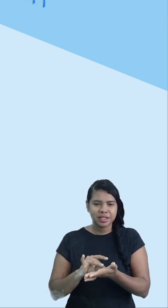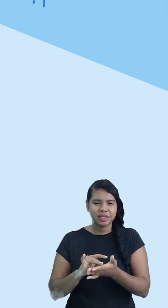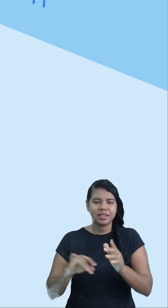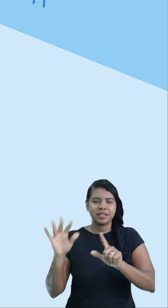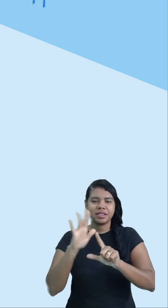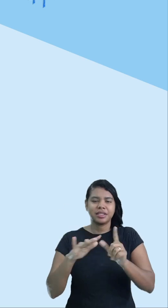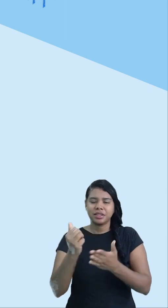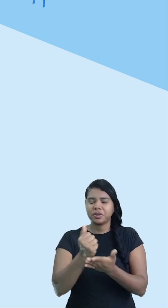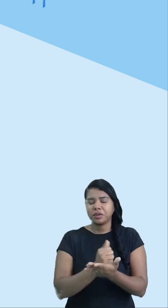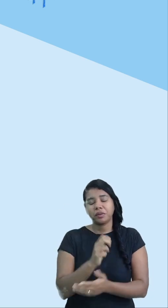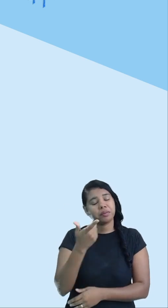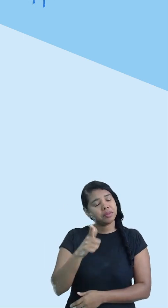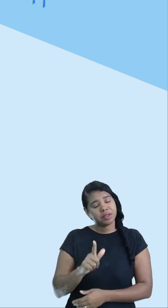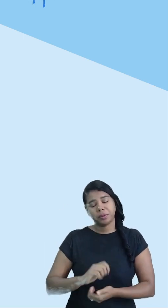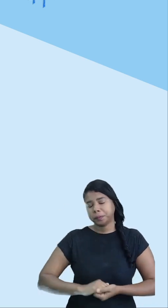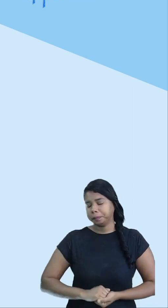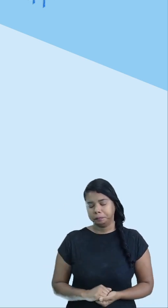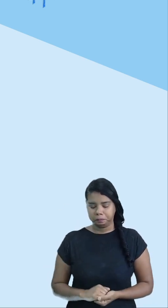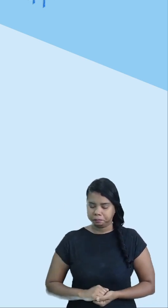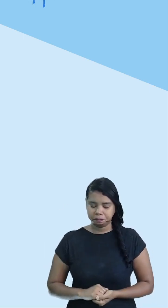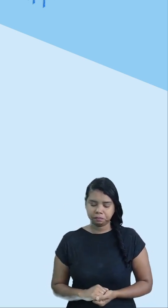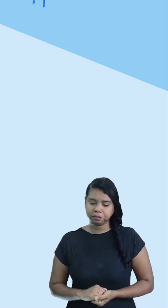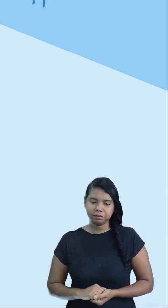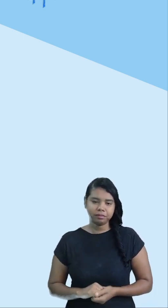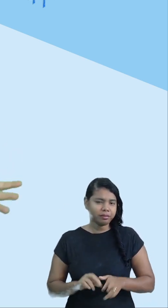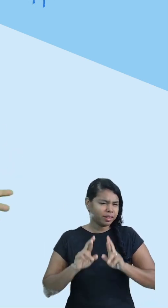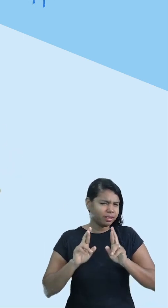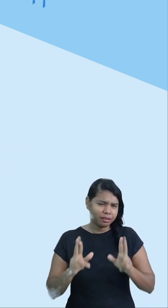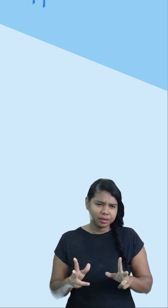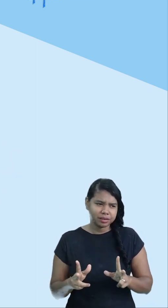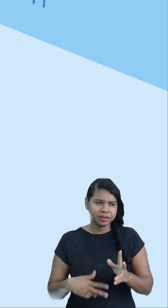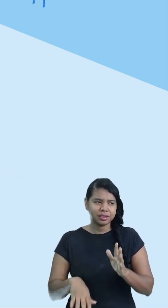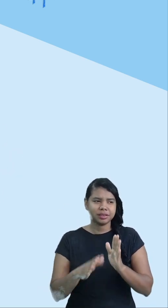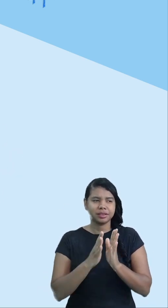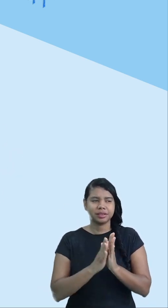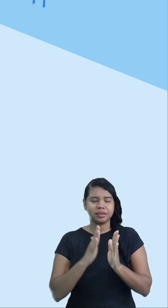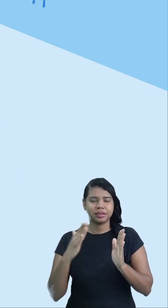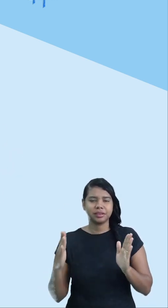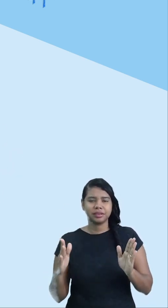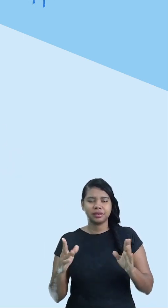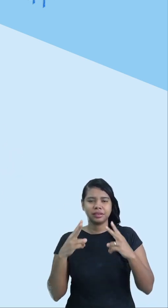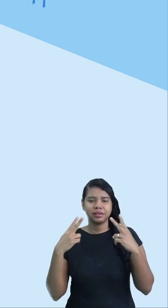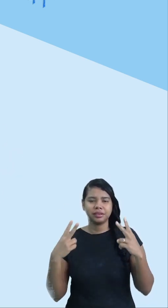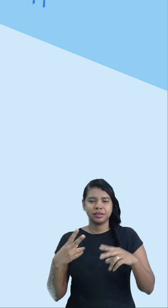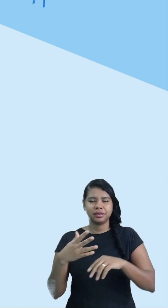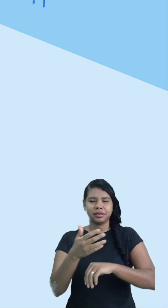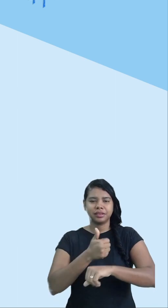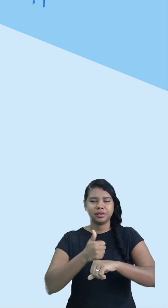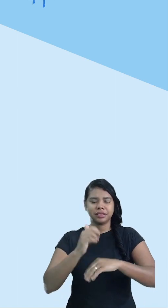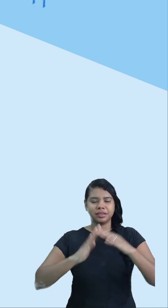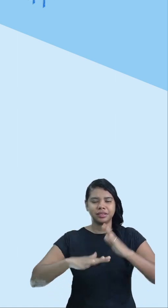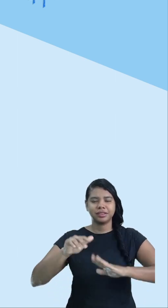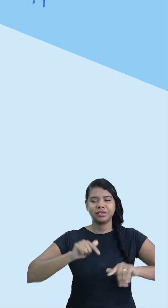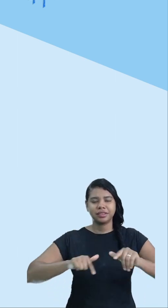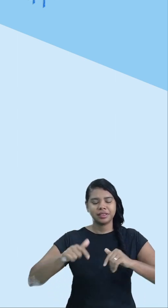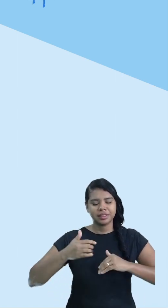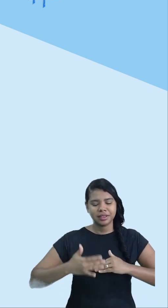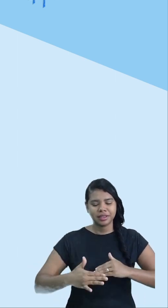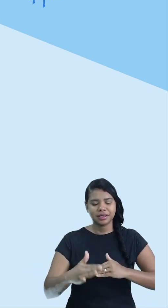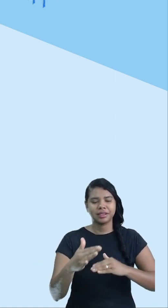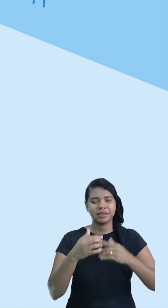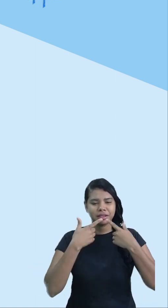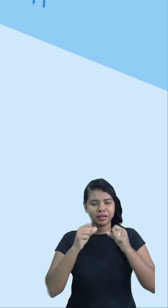documento? Não, infelizmente não. É diferente de uma biblioteca com um olhar profissional, com um olhar ali, ó, seguindo uma